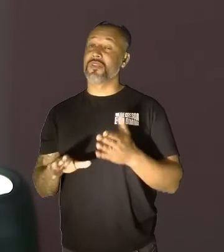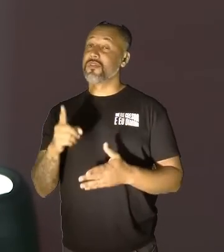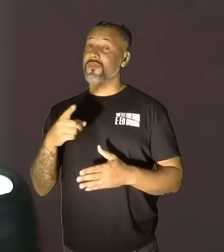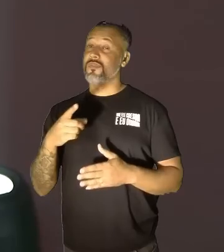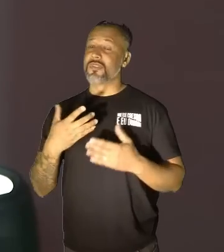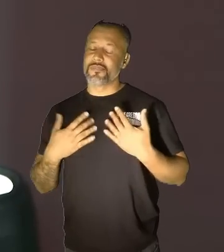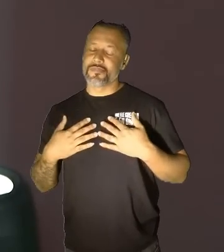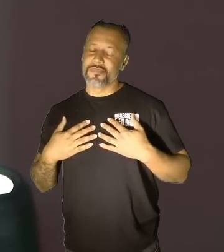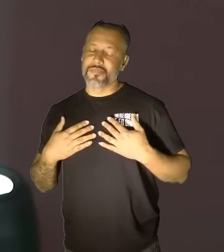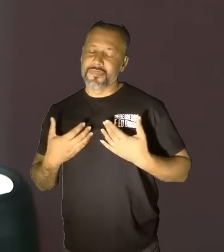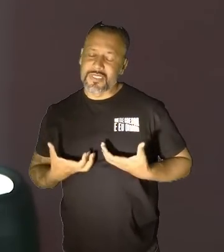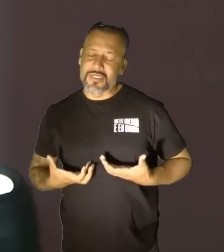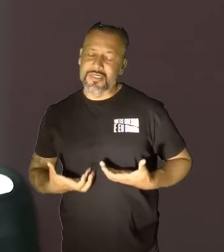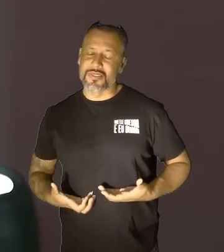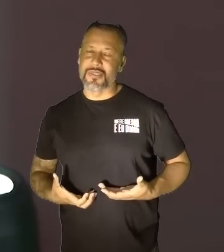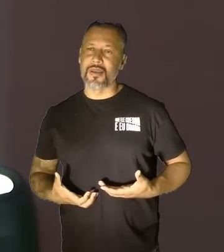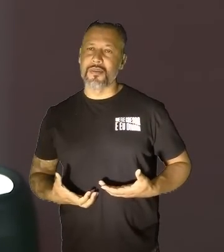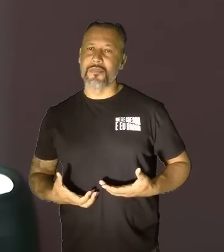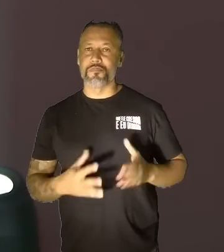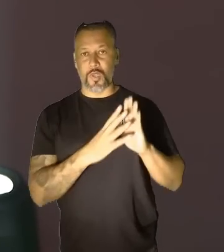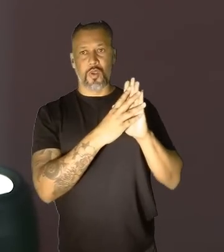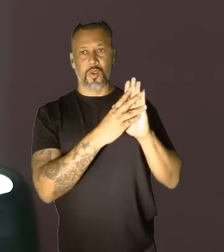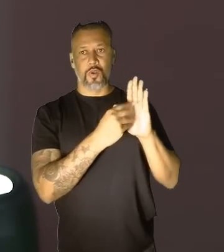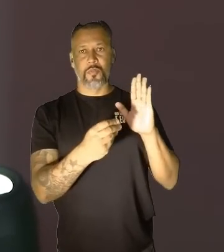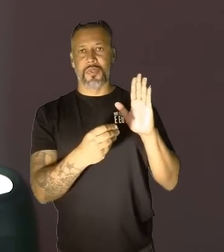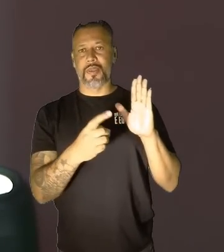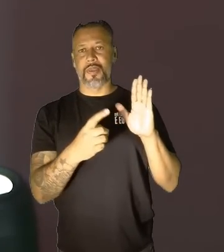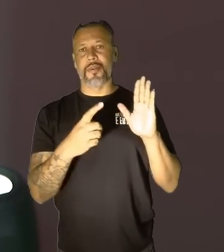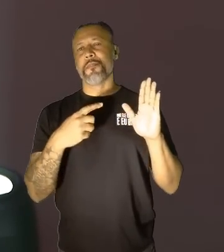você repita comigo: o meu amanhecer está chegando. Meu